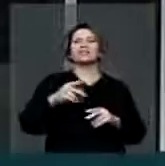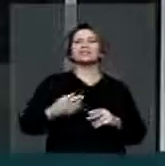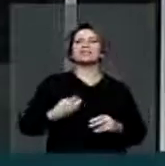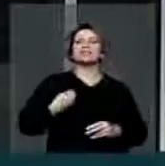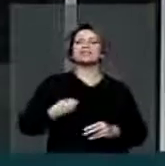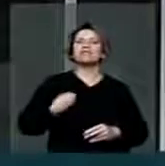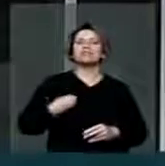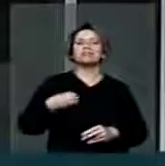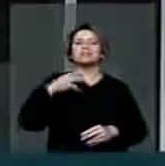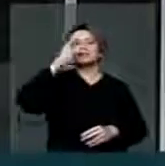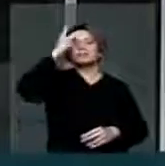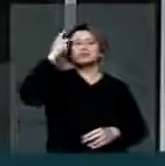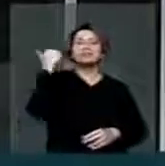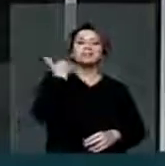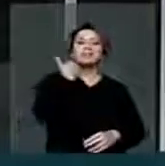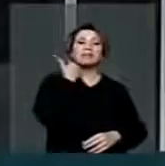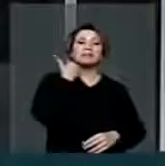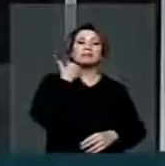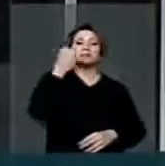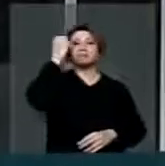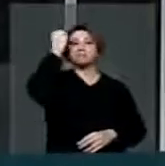período de esgotamento